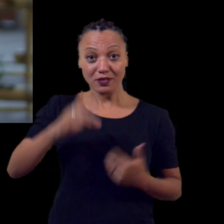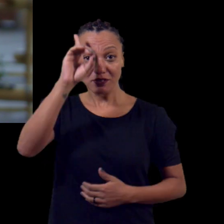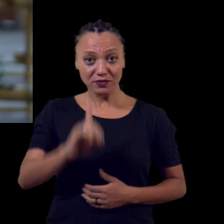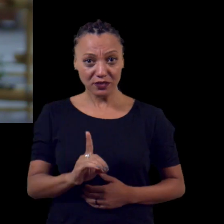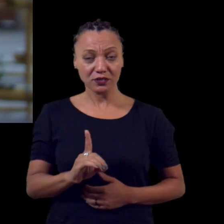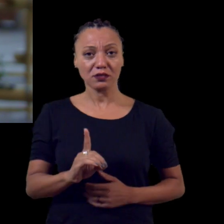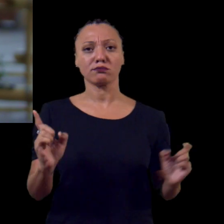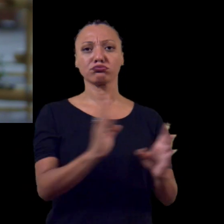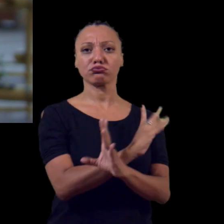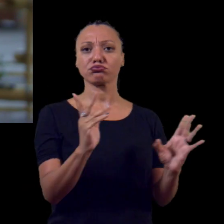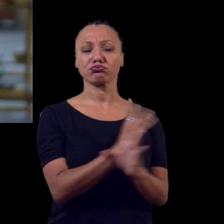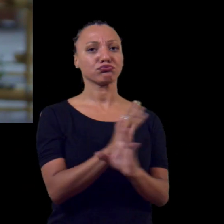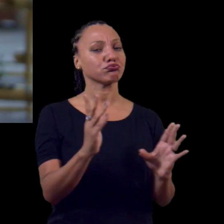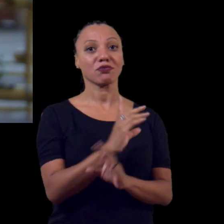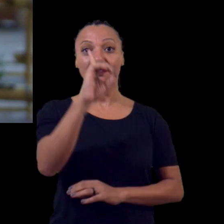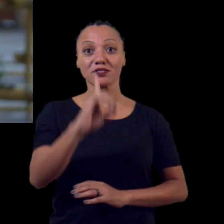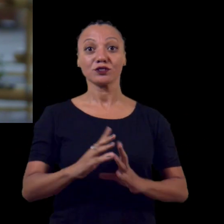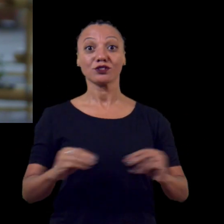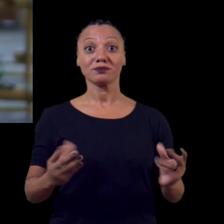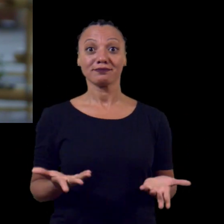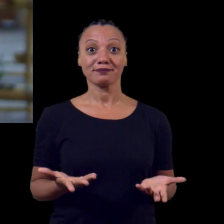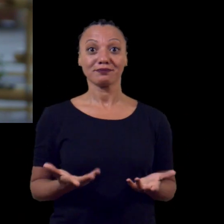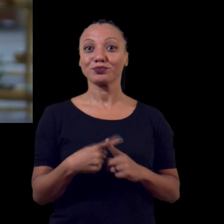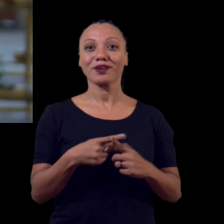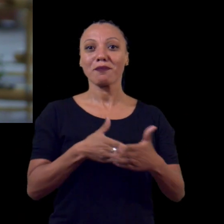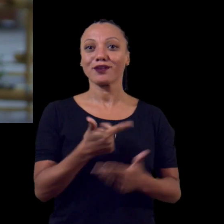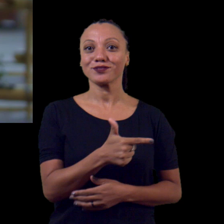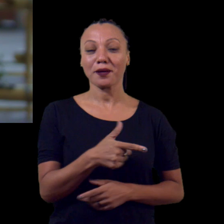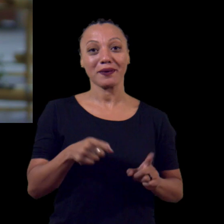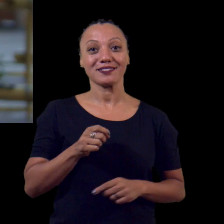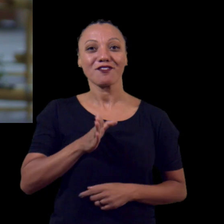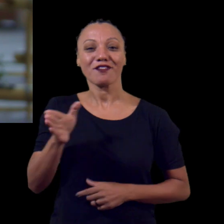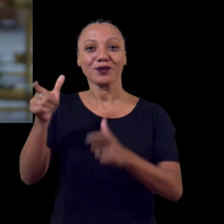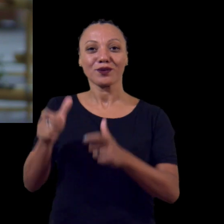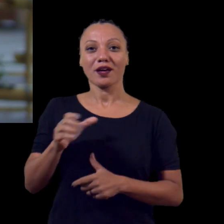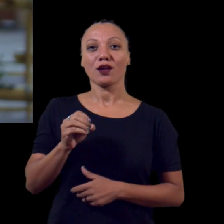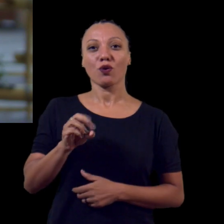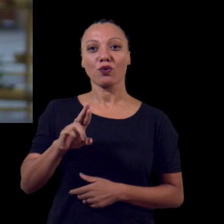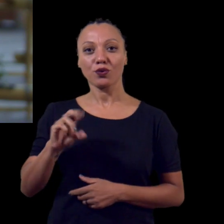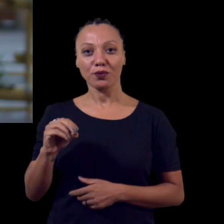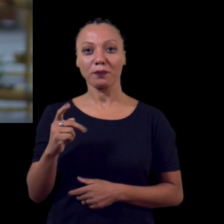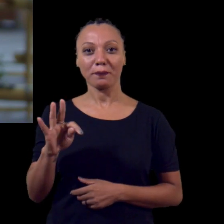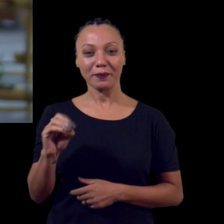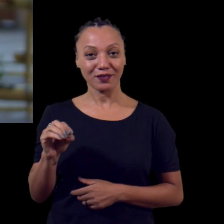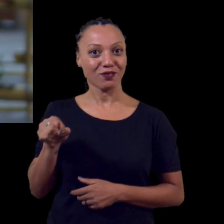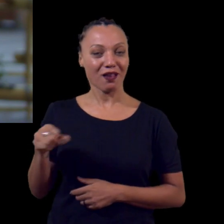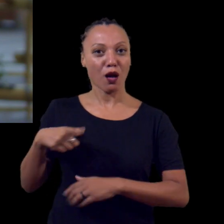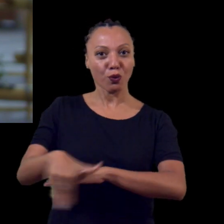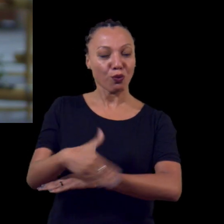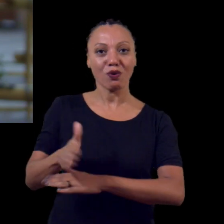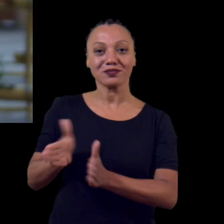a deficiência dela desaparece. Agora, se ela vai para Ouro Preto, por exemplo, ela que tem que andar nas ruas, ela não